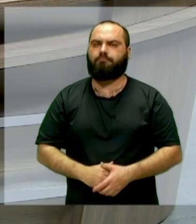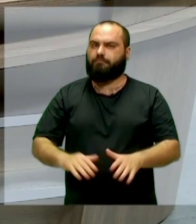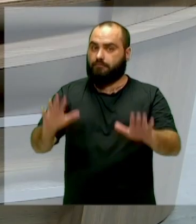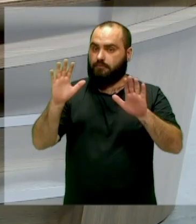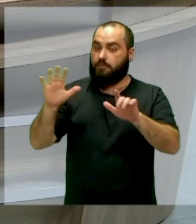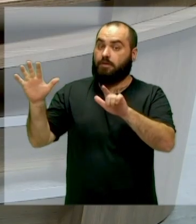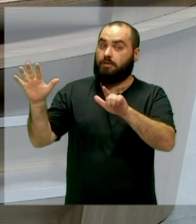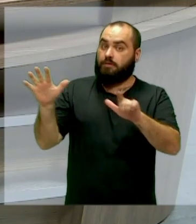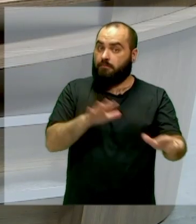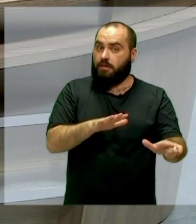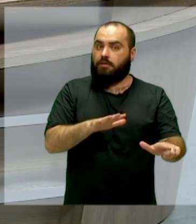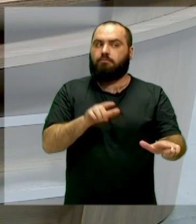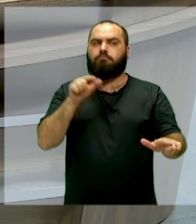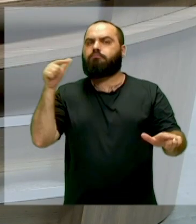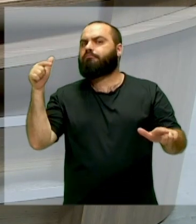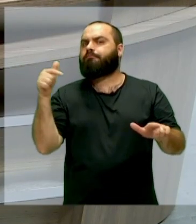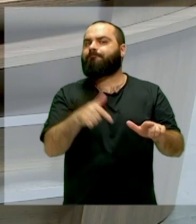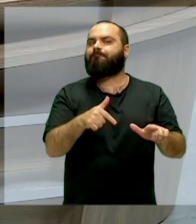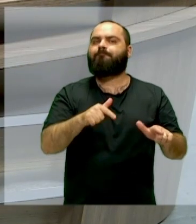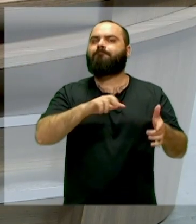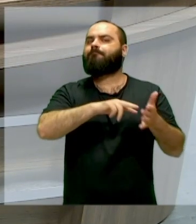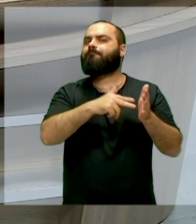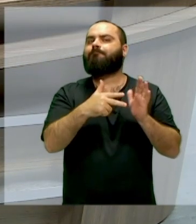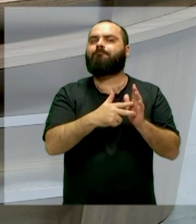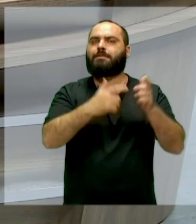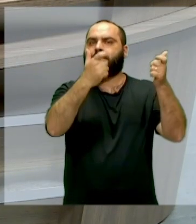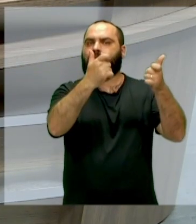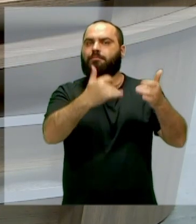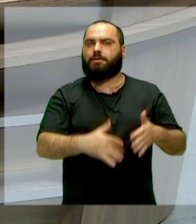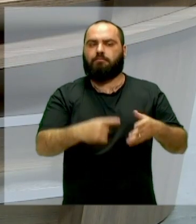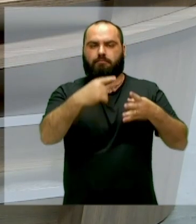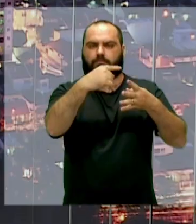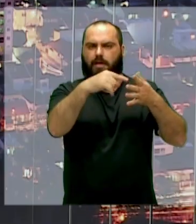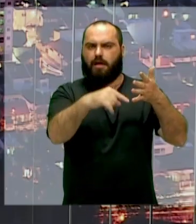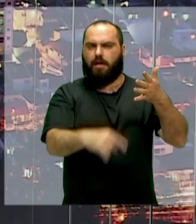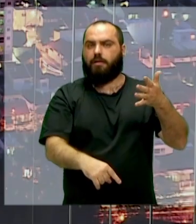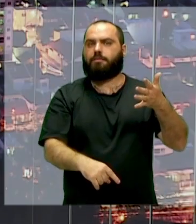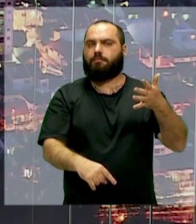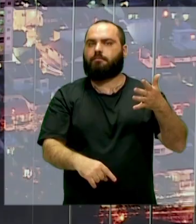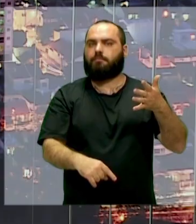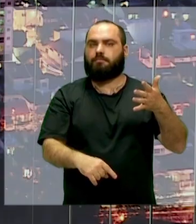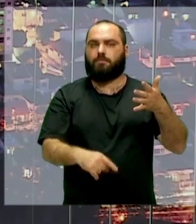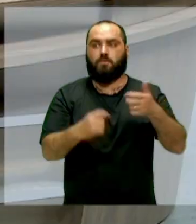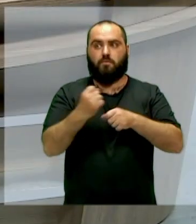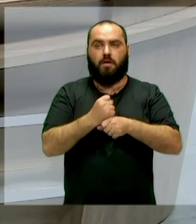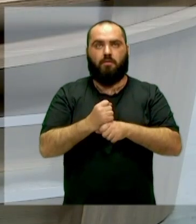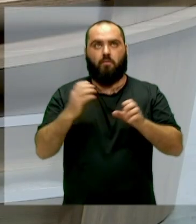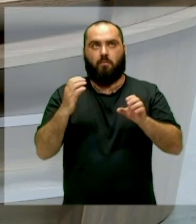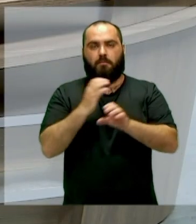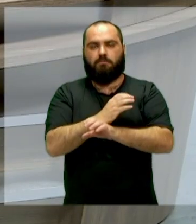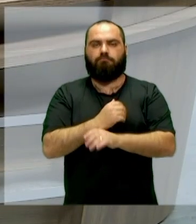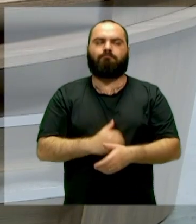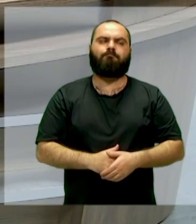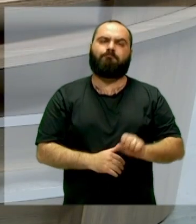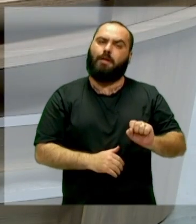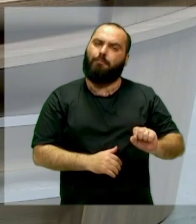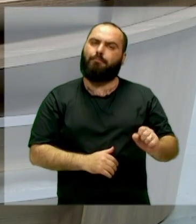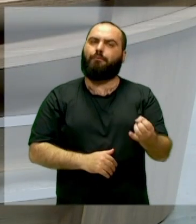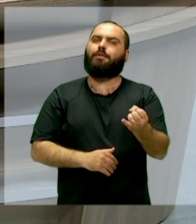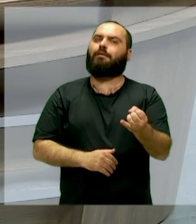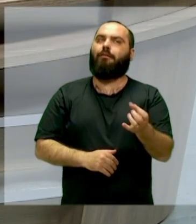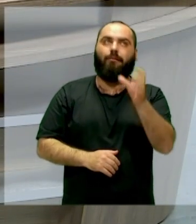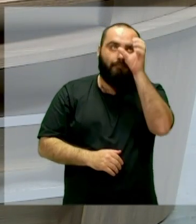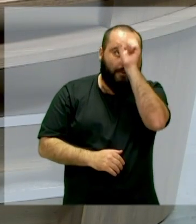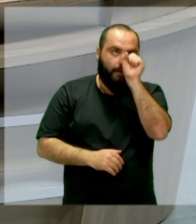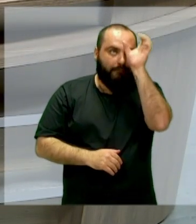que todo mundo participe que é a semana al suer não apenas na semana né pro resto do ano é aproveitar a semana para absorver